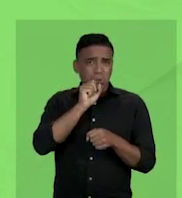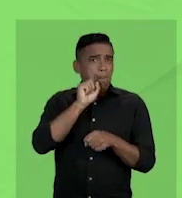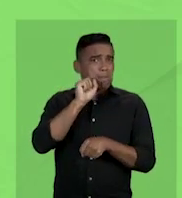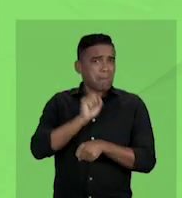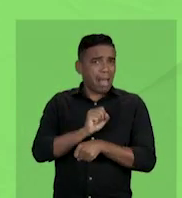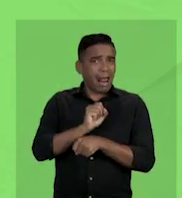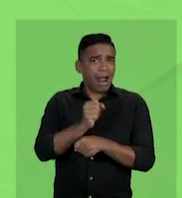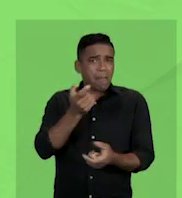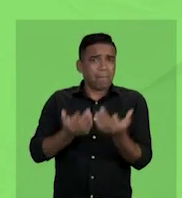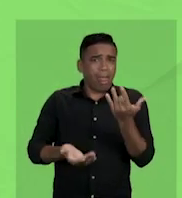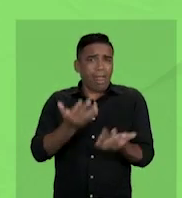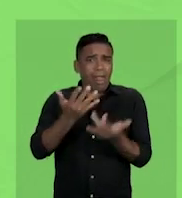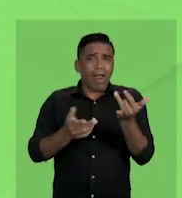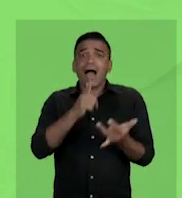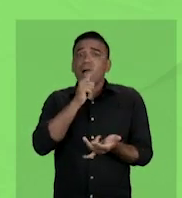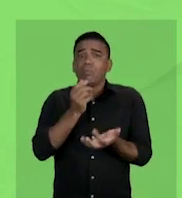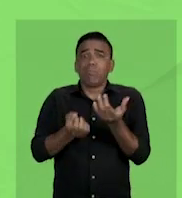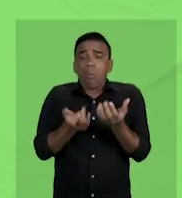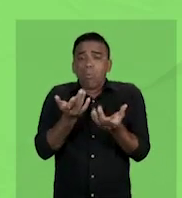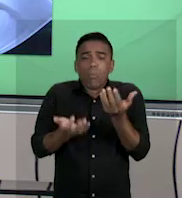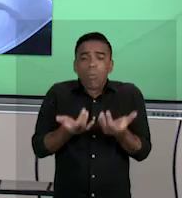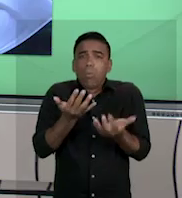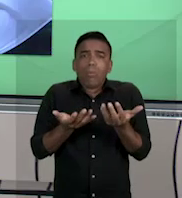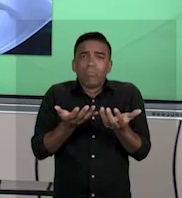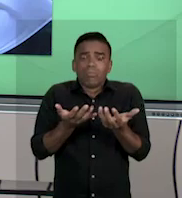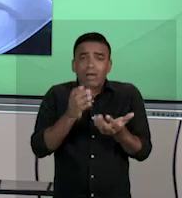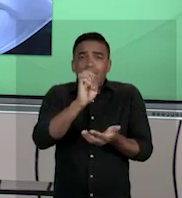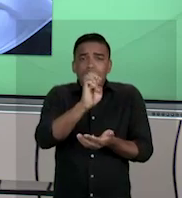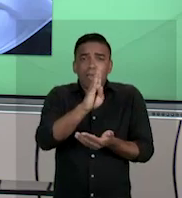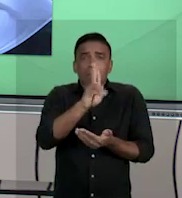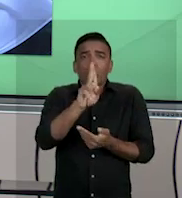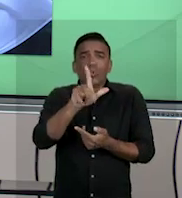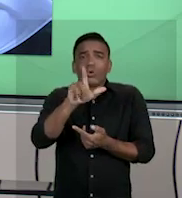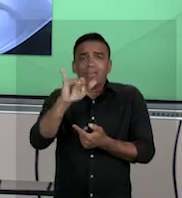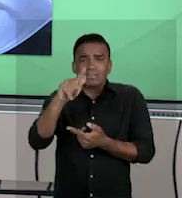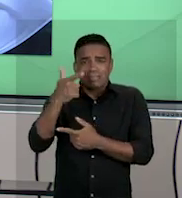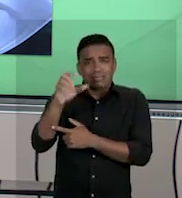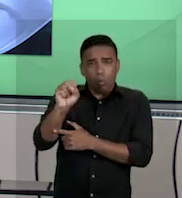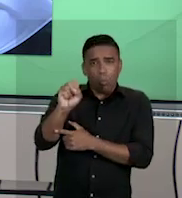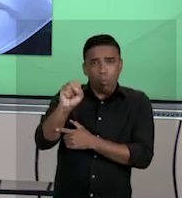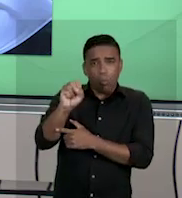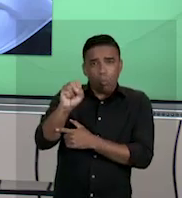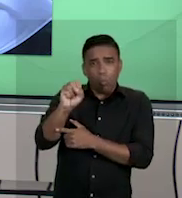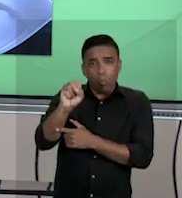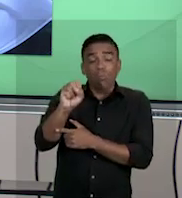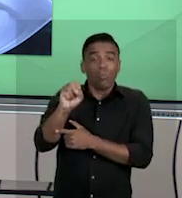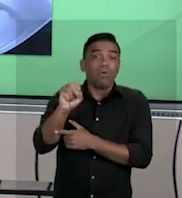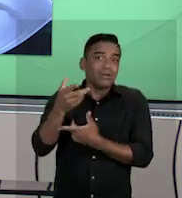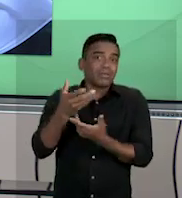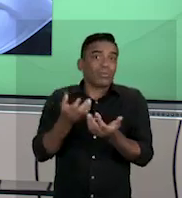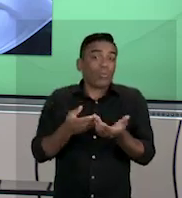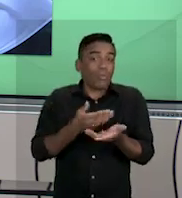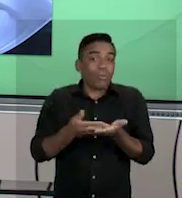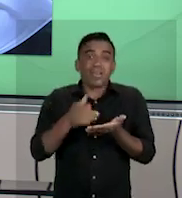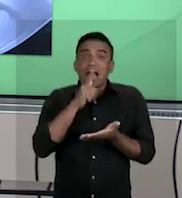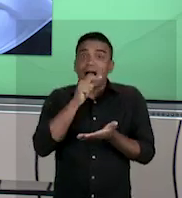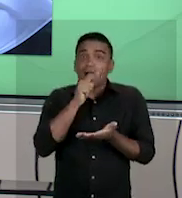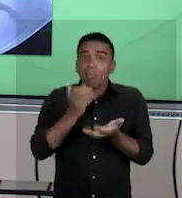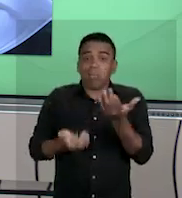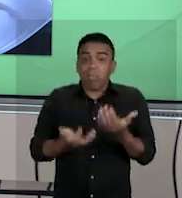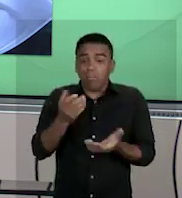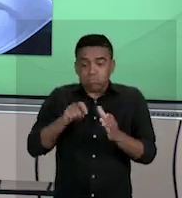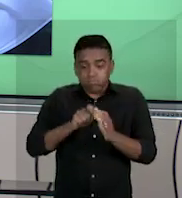da água? Não sei se vocês já observaram, mas quando nós começamos a ferver a água, começa então aquele borbulhar. E